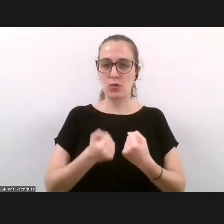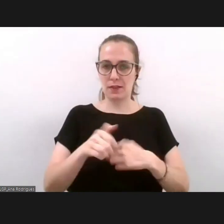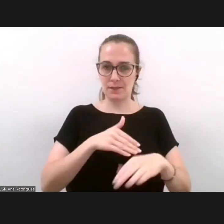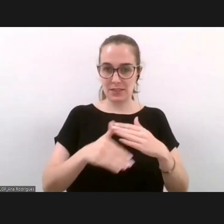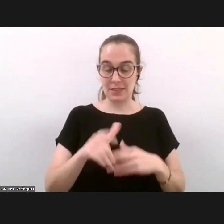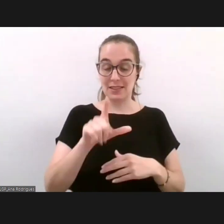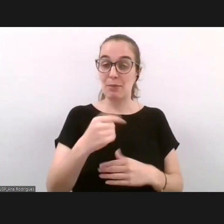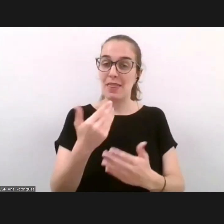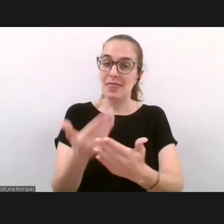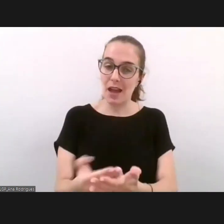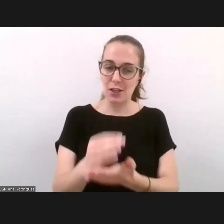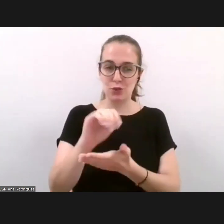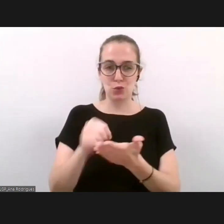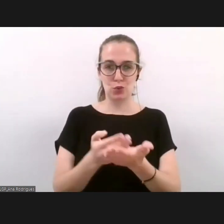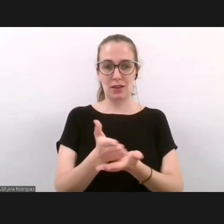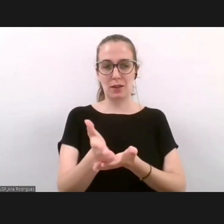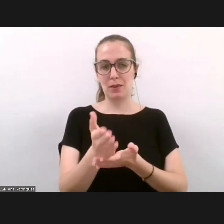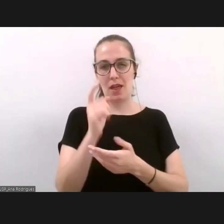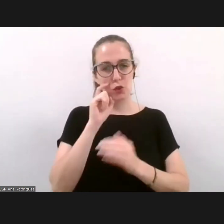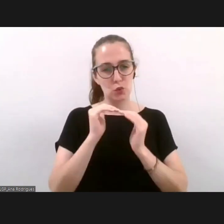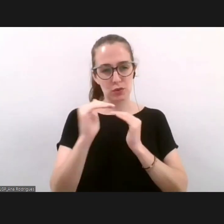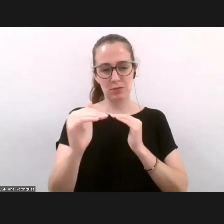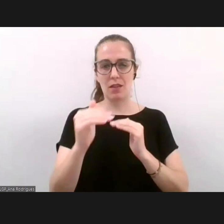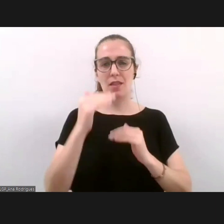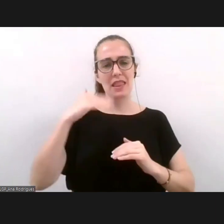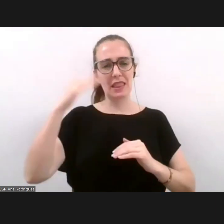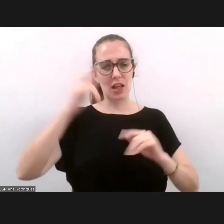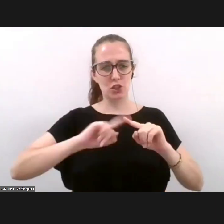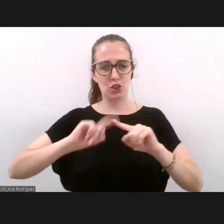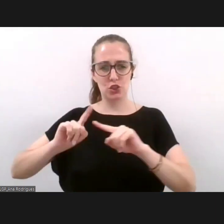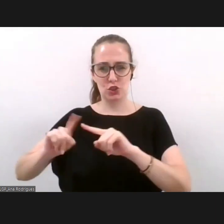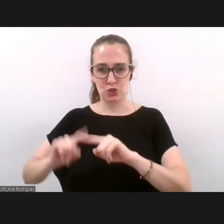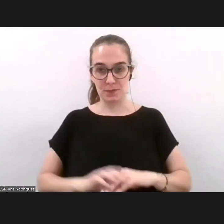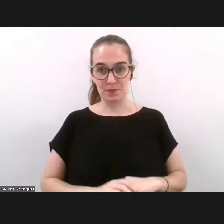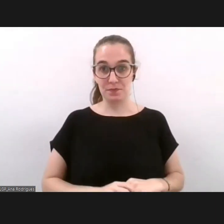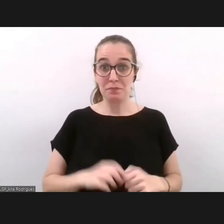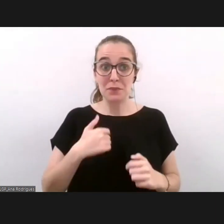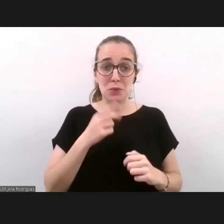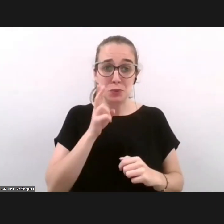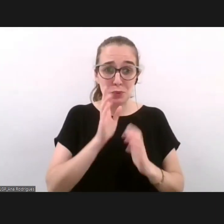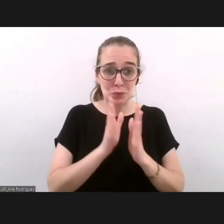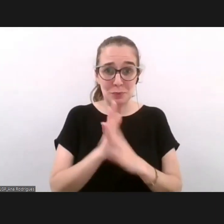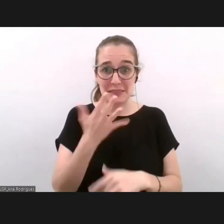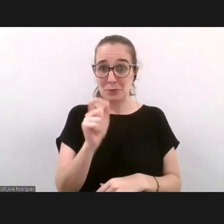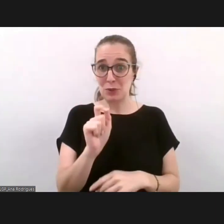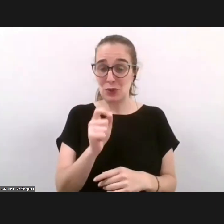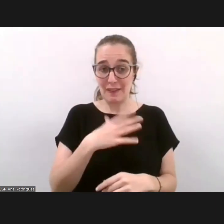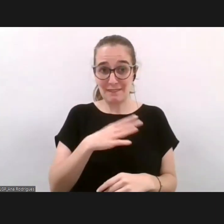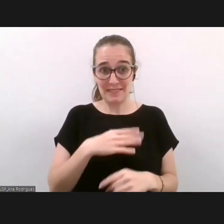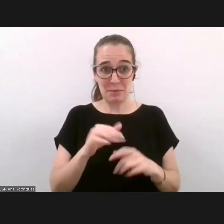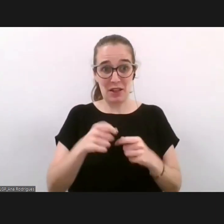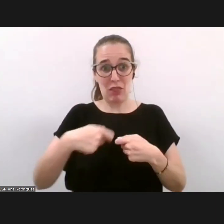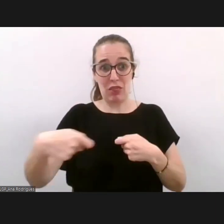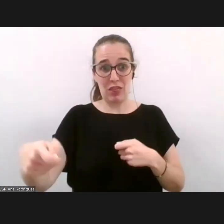garantir aqui a sustentabilidade intergeracional. Bem, eu tinha previsto falar só 5 minutos, penso que me estou a estender um bocadinho, mas